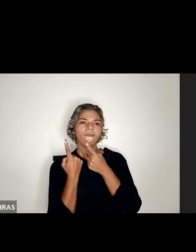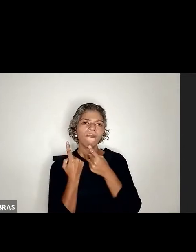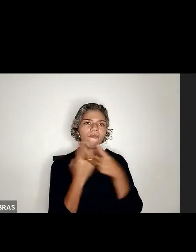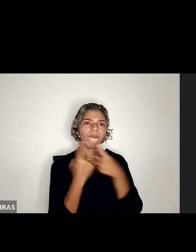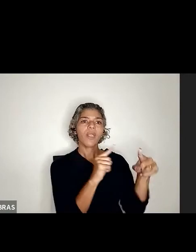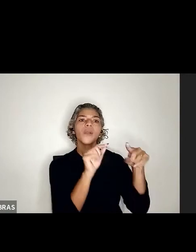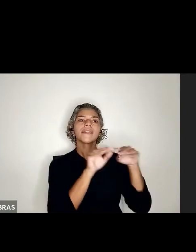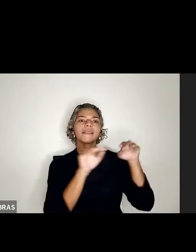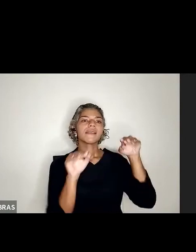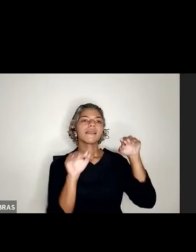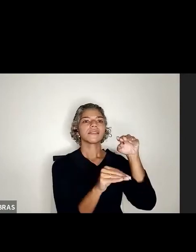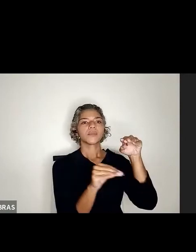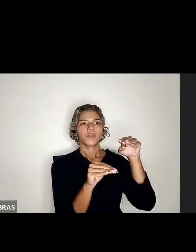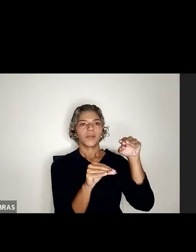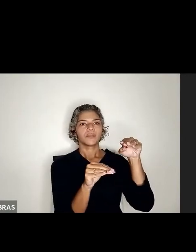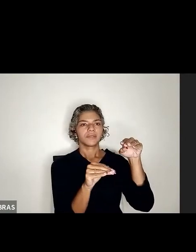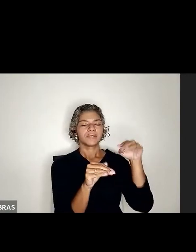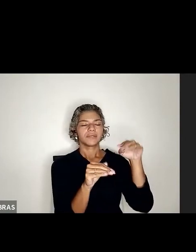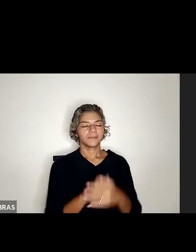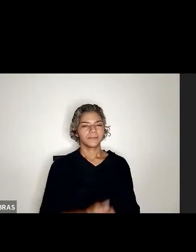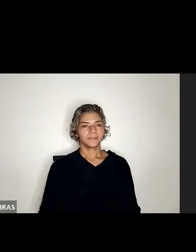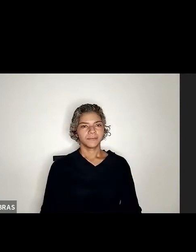desigualdades.